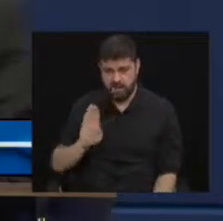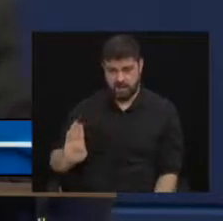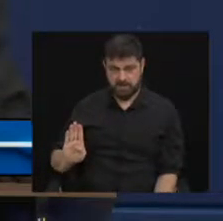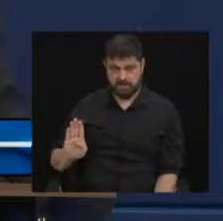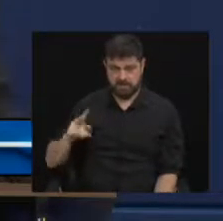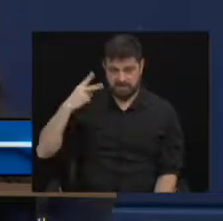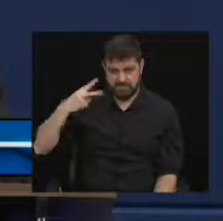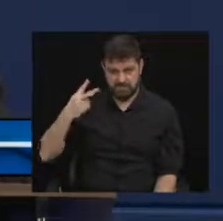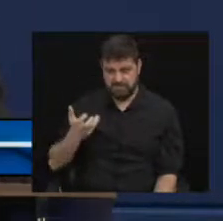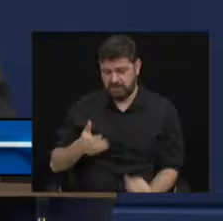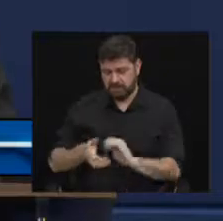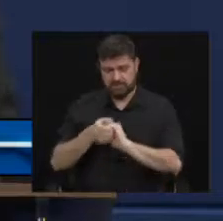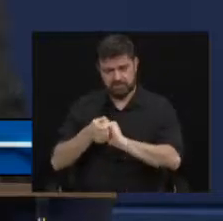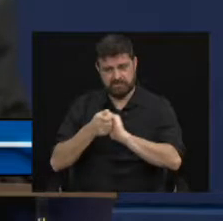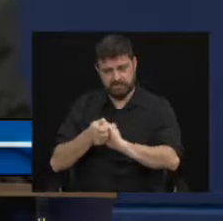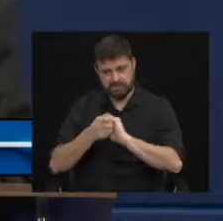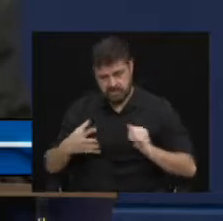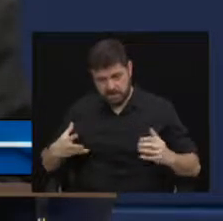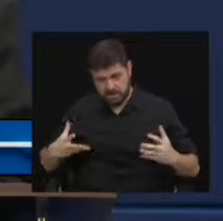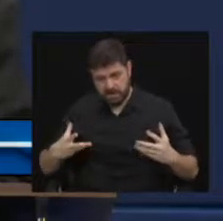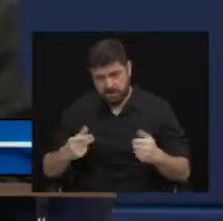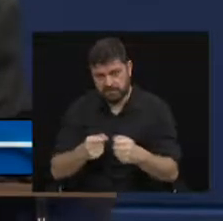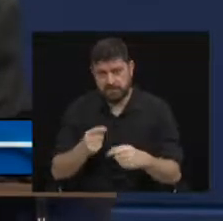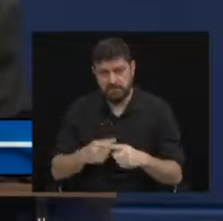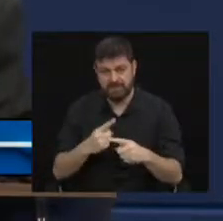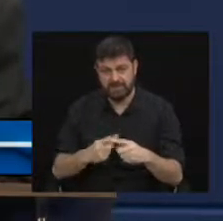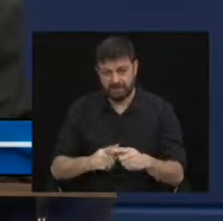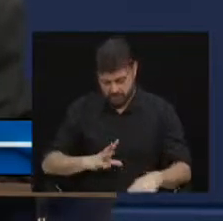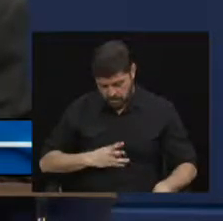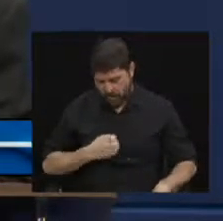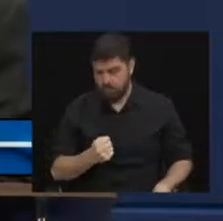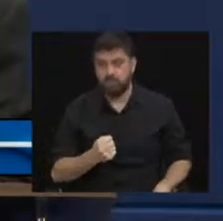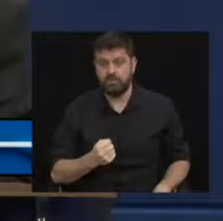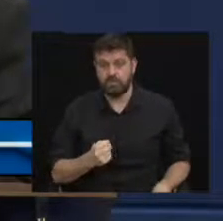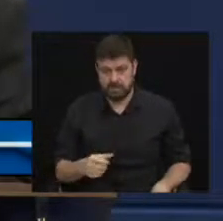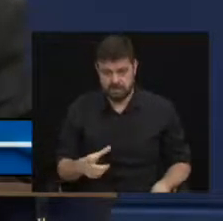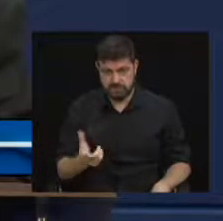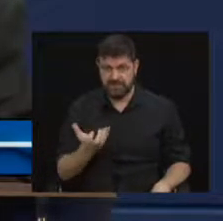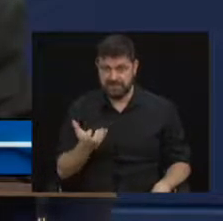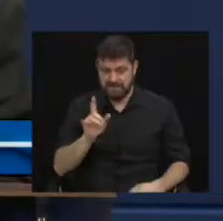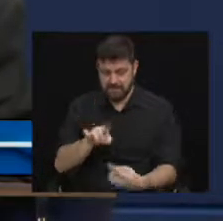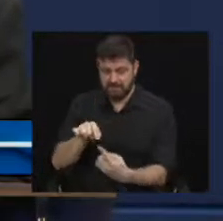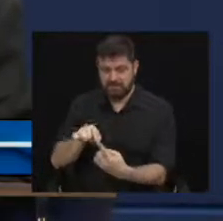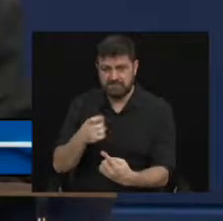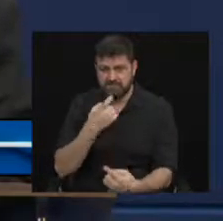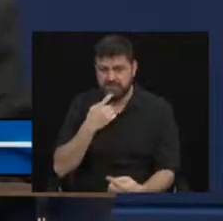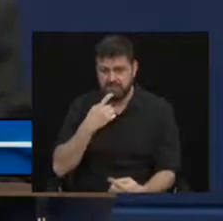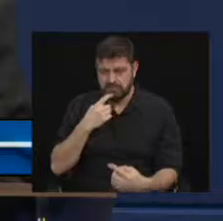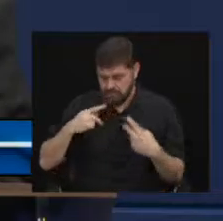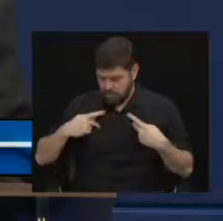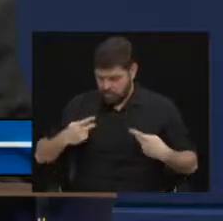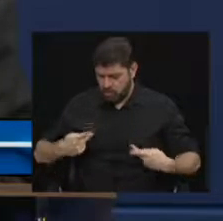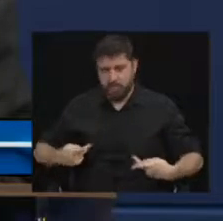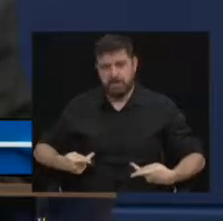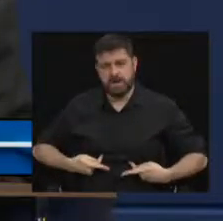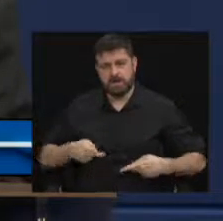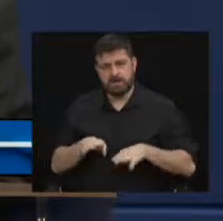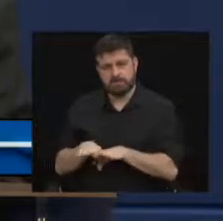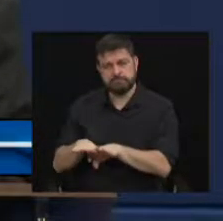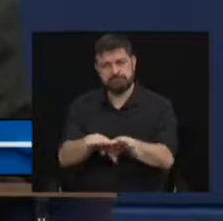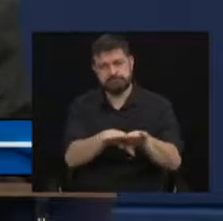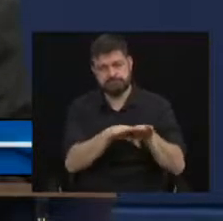tranquila, acabou aquela bagunça toda, e graças a Deus é sinal que o país está